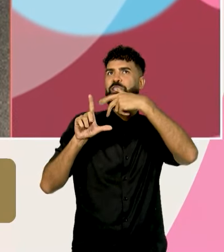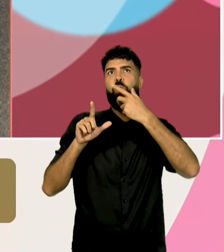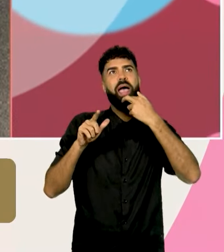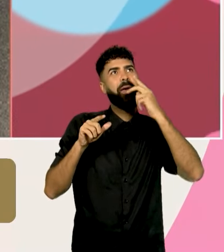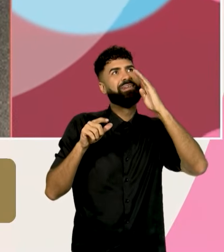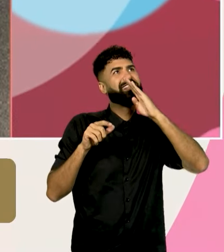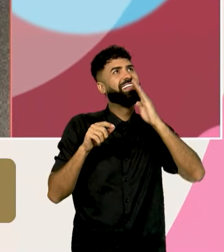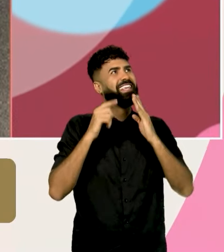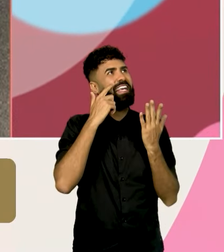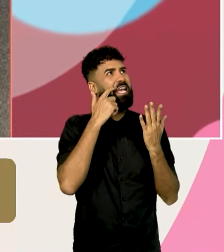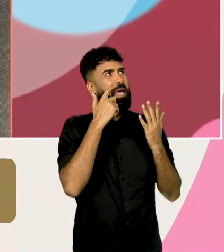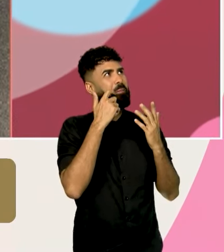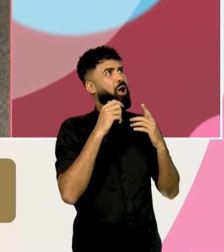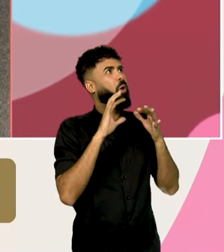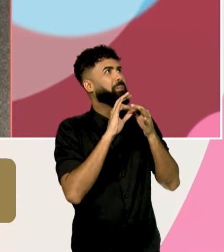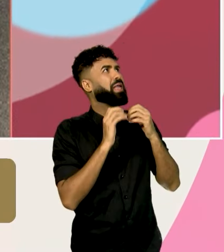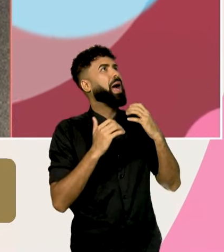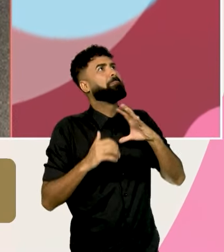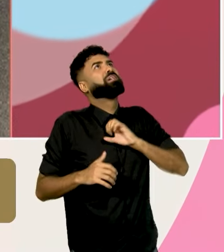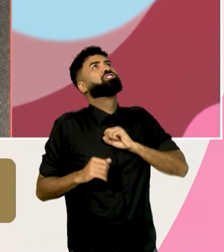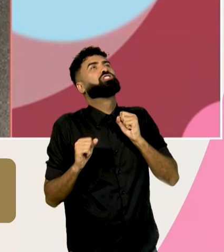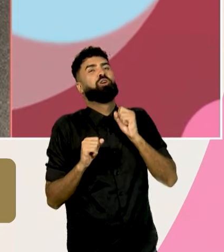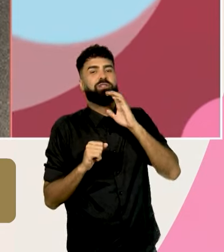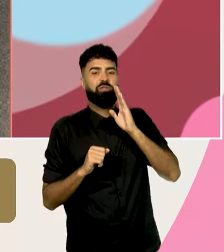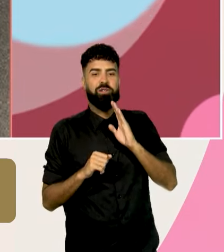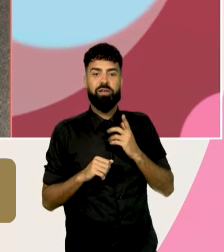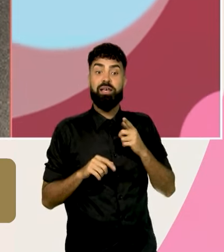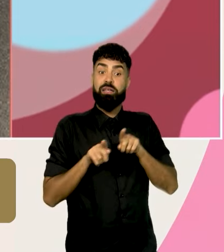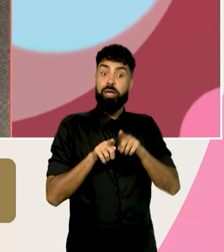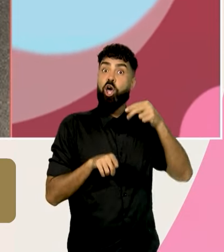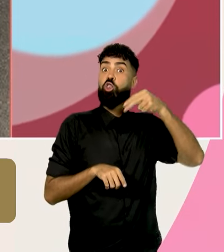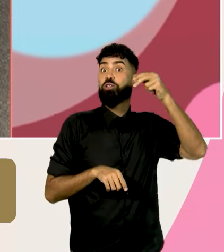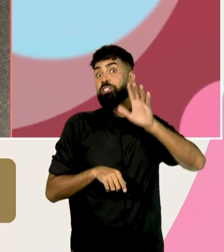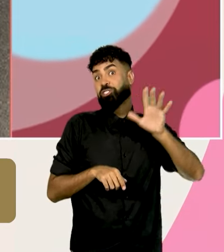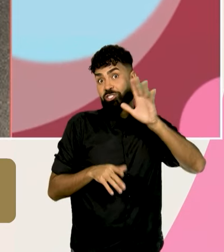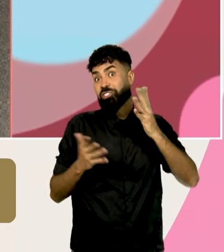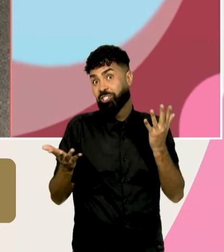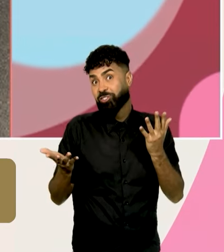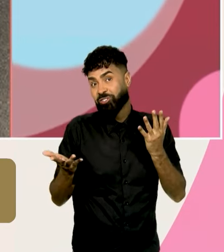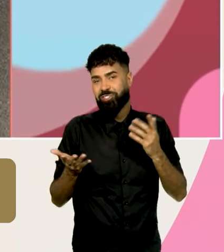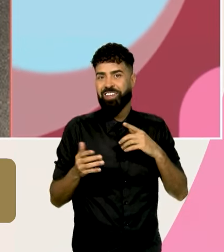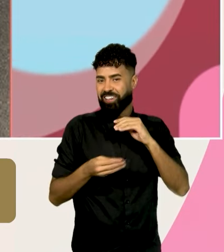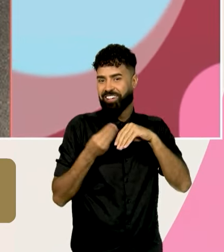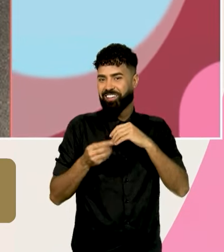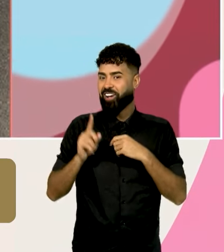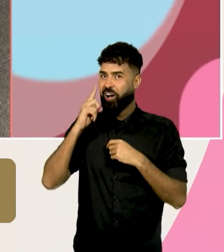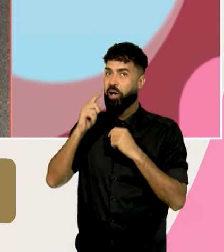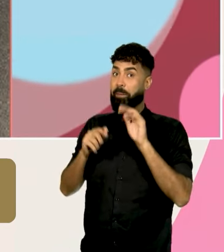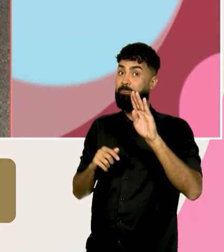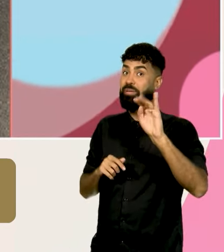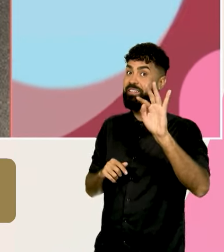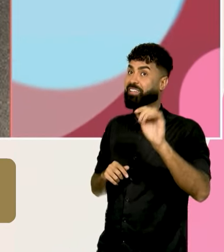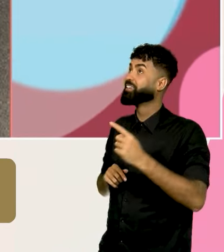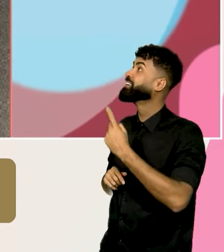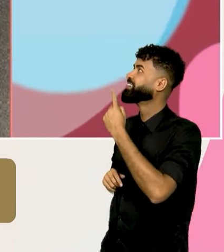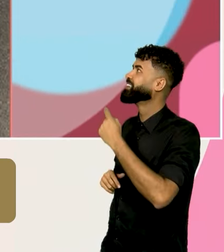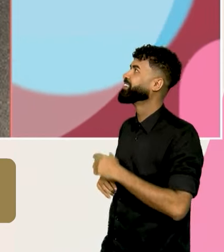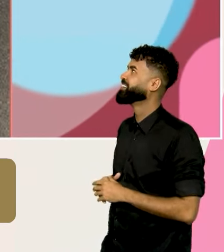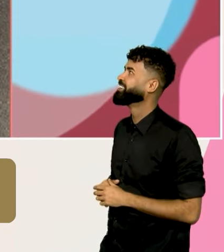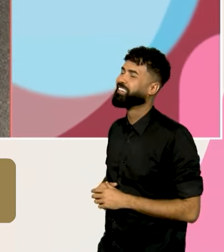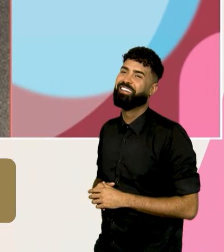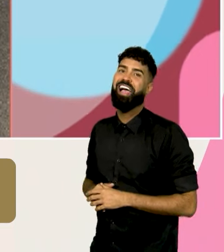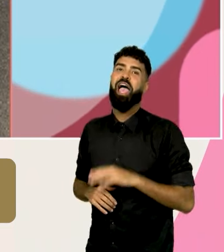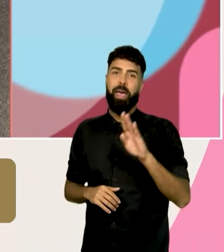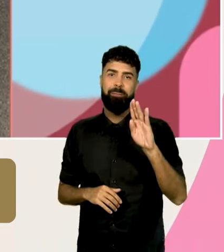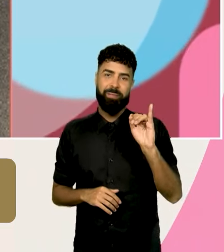que isso. Mais brasileiro, nordestino, né? Nordestino também. A gente tá vendo a foto do jogador, olha lá, o Bita.